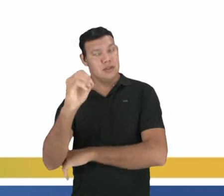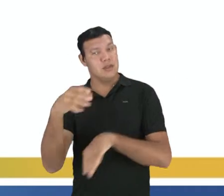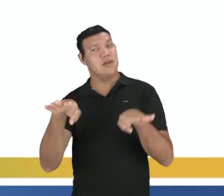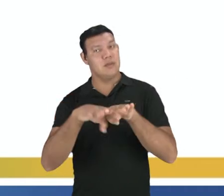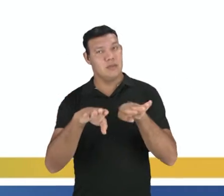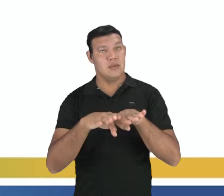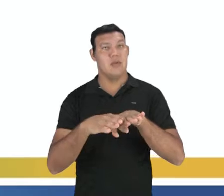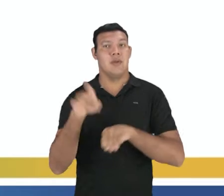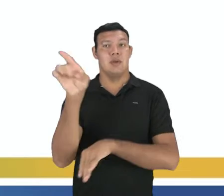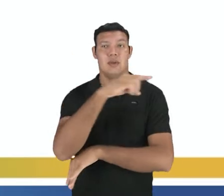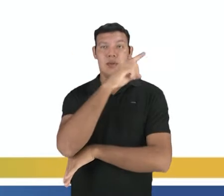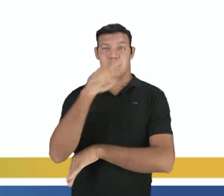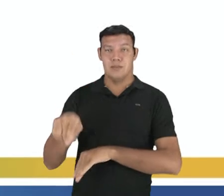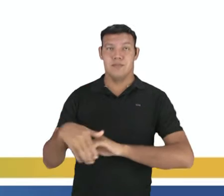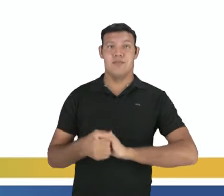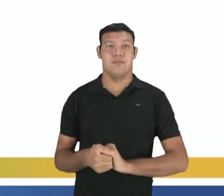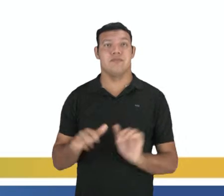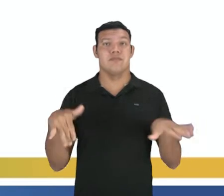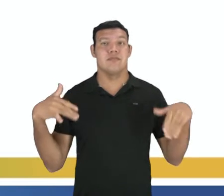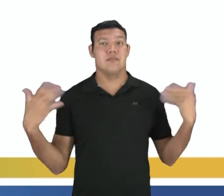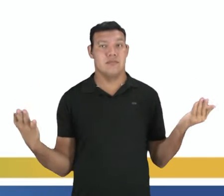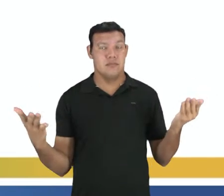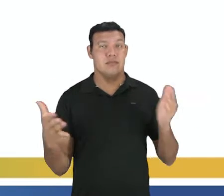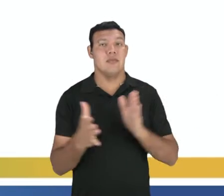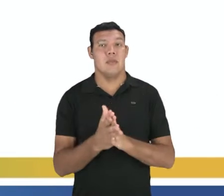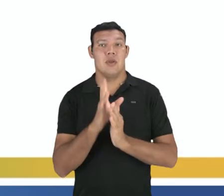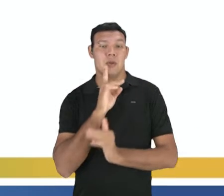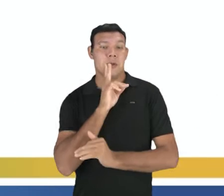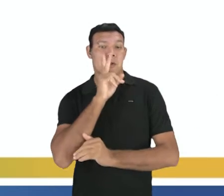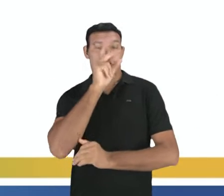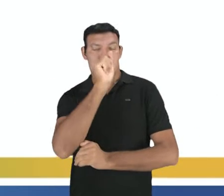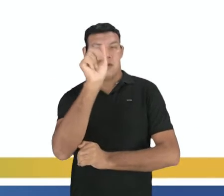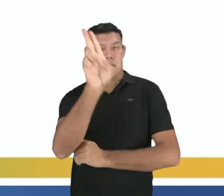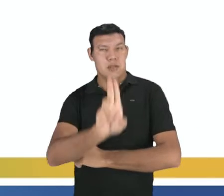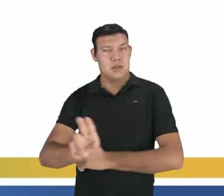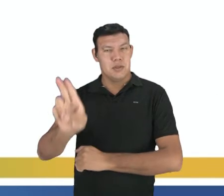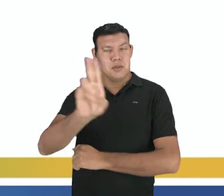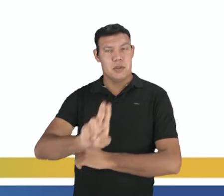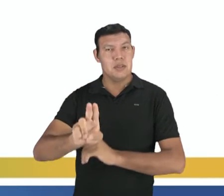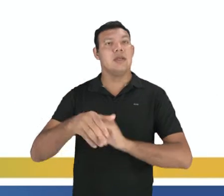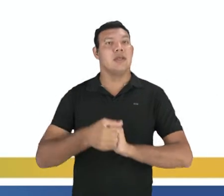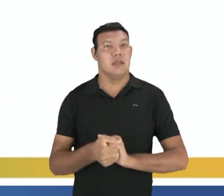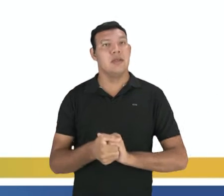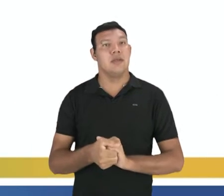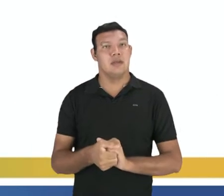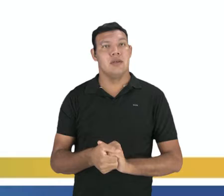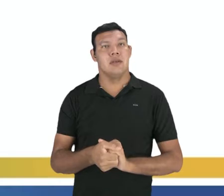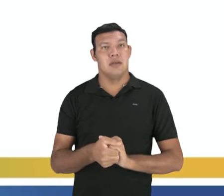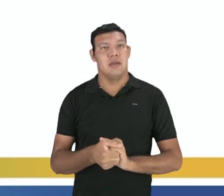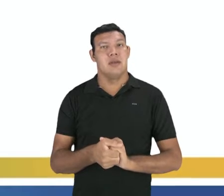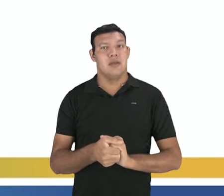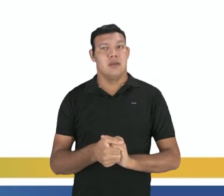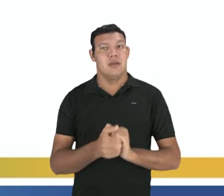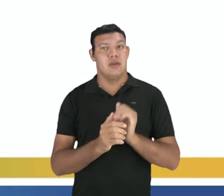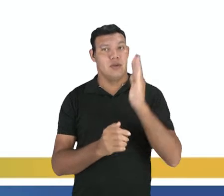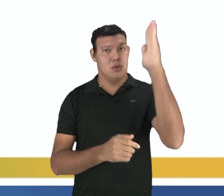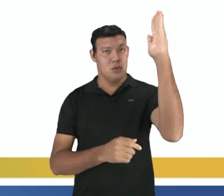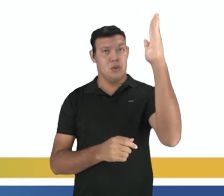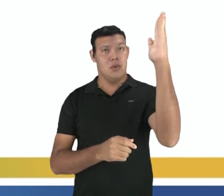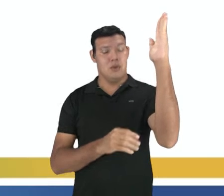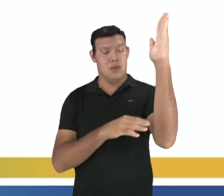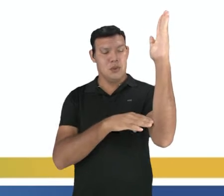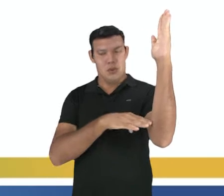Tá ok é evidente né porque quando uma força é aplicada aqui nessa direção vertical e o corpo está se deslocando